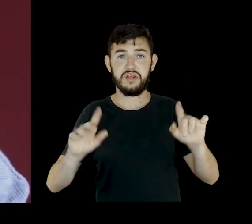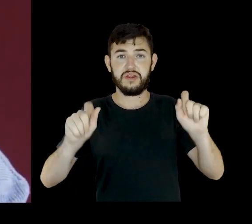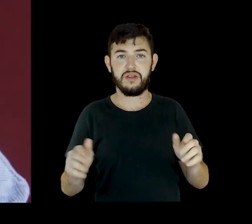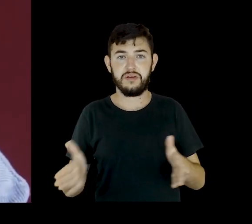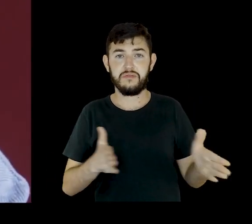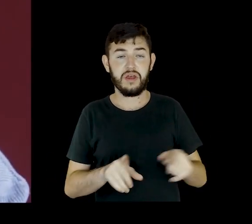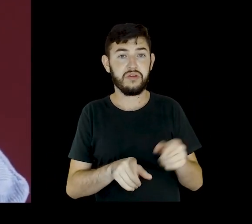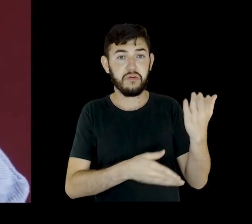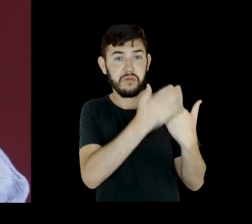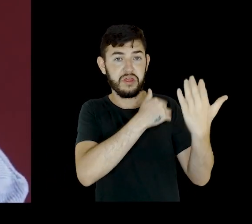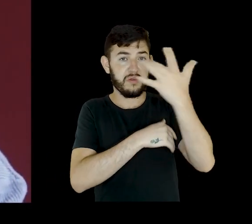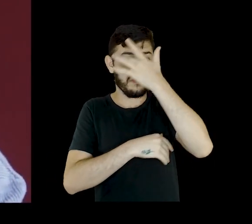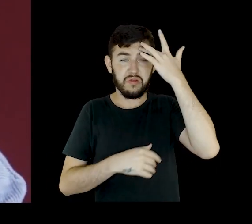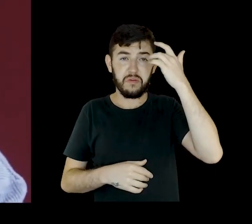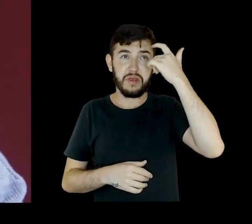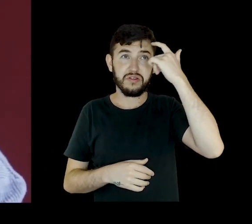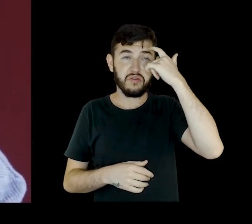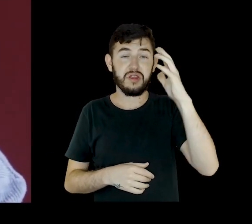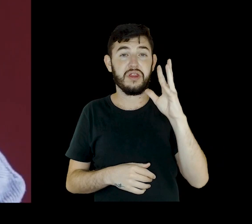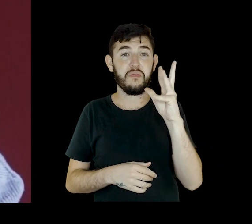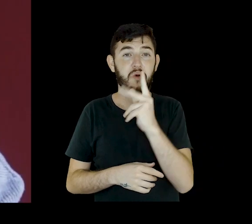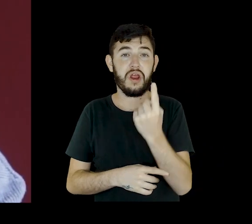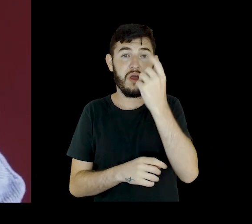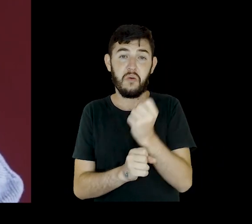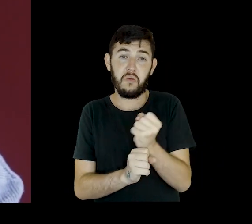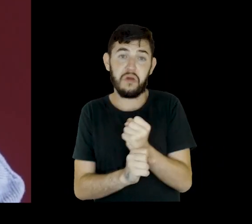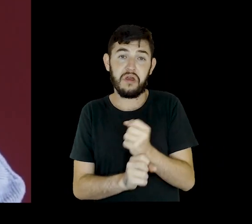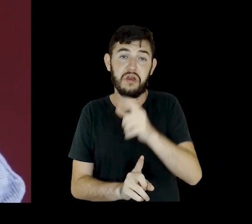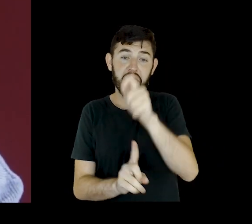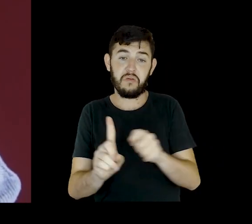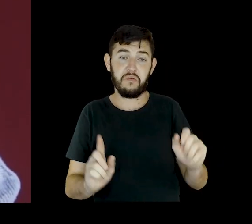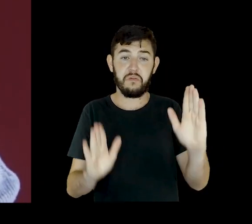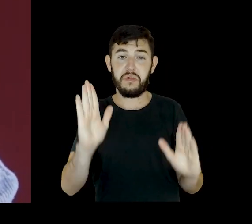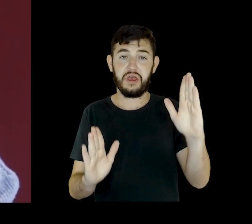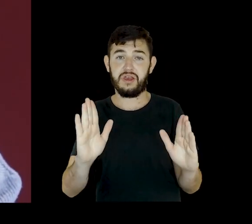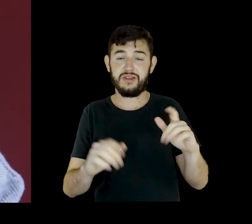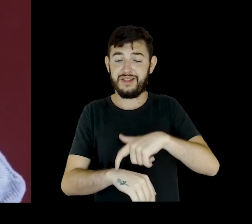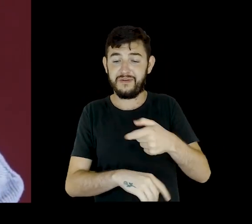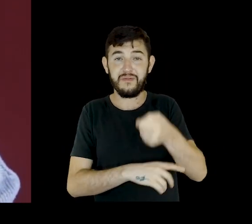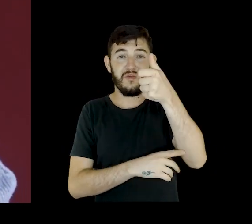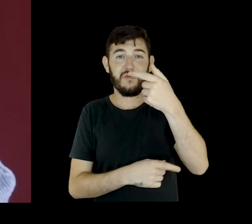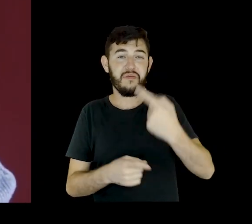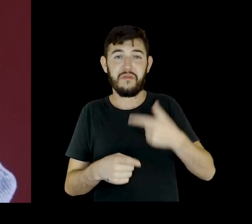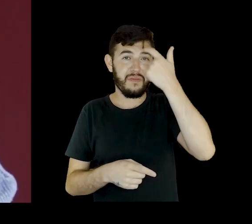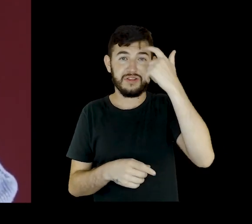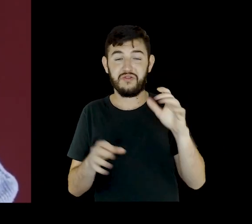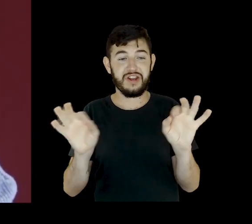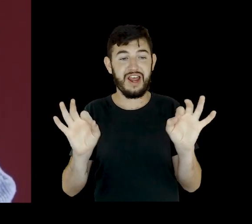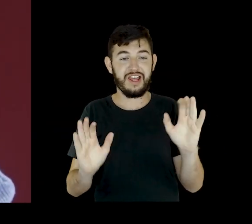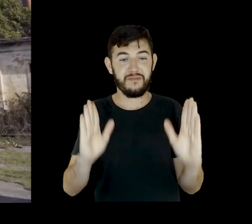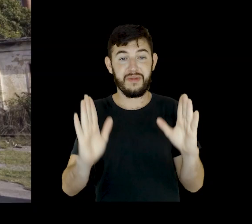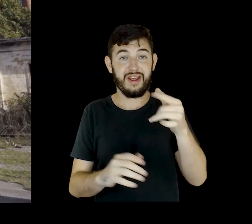as pessoas pensavam que ia durar um ano, um mês, pouco tempo. Não sabiam que ia se alongar